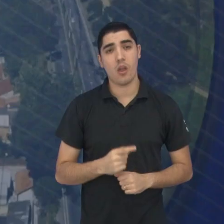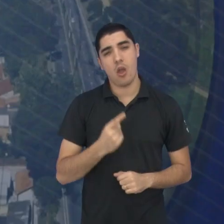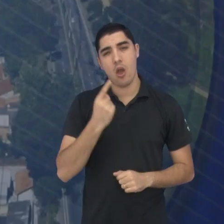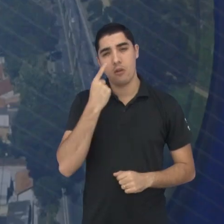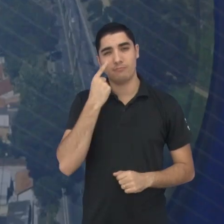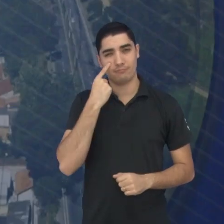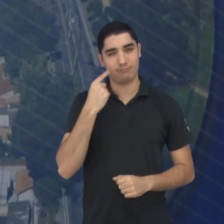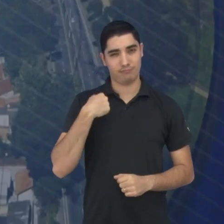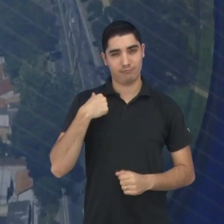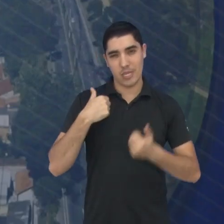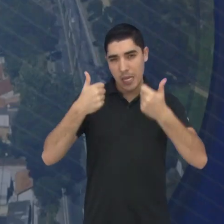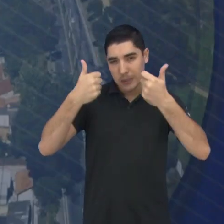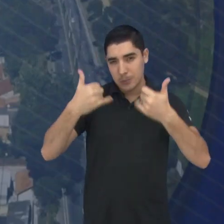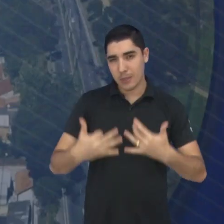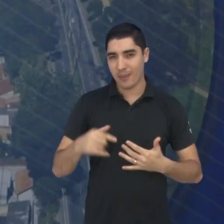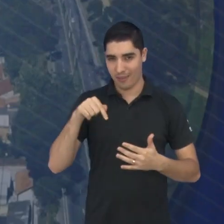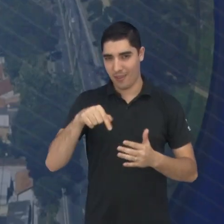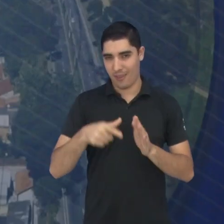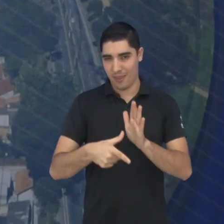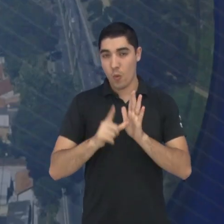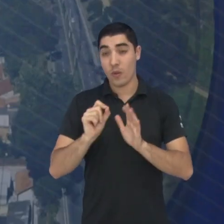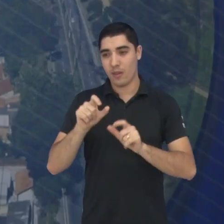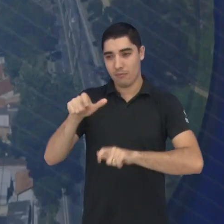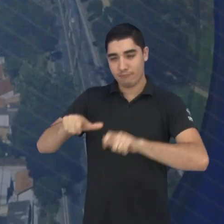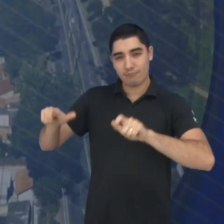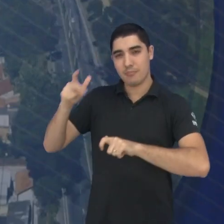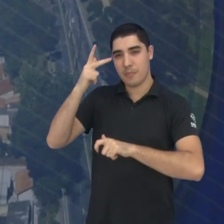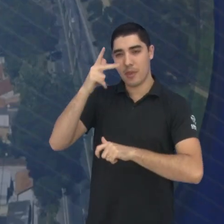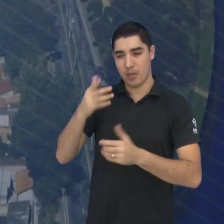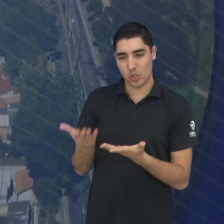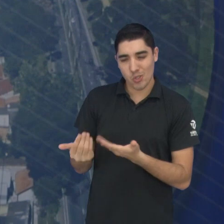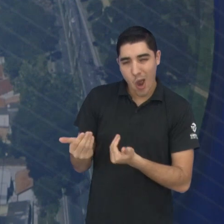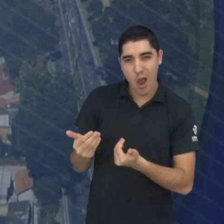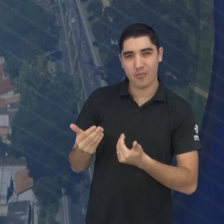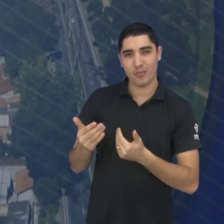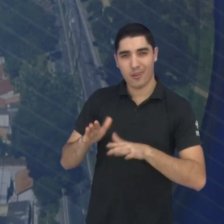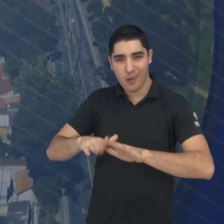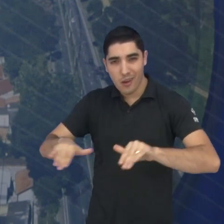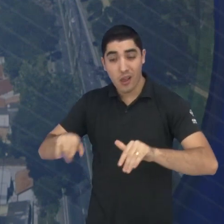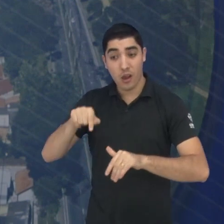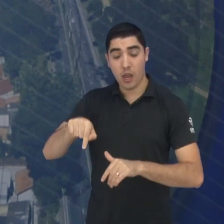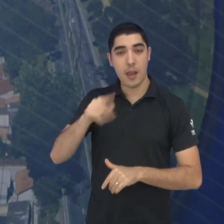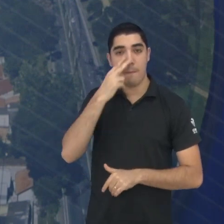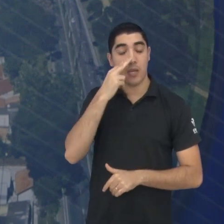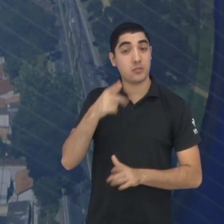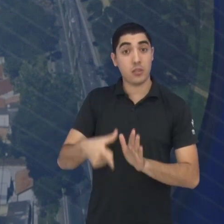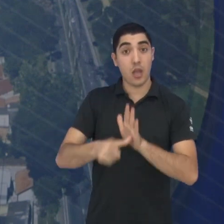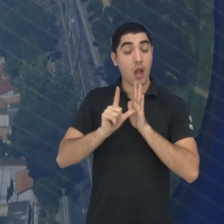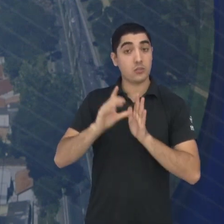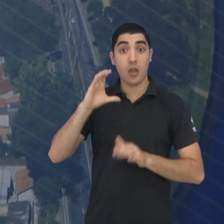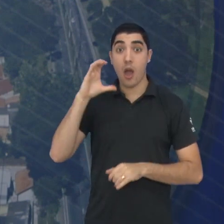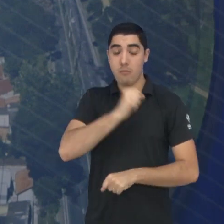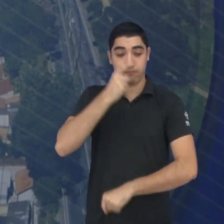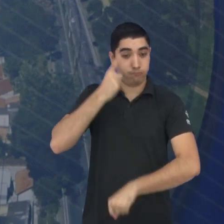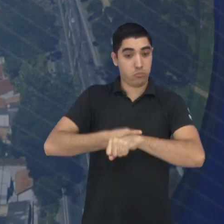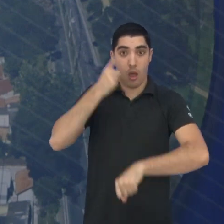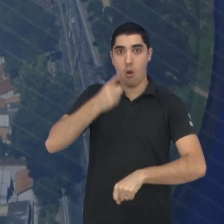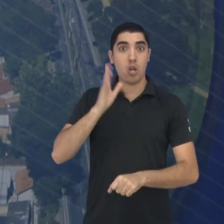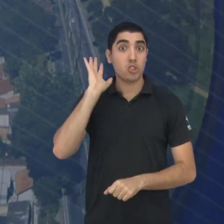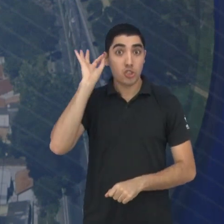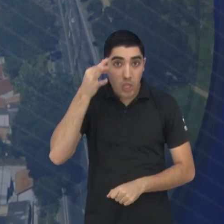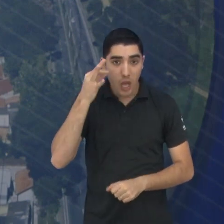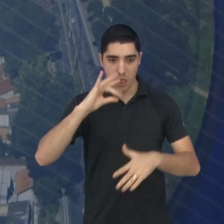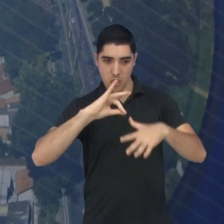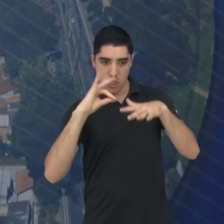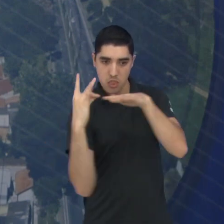sobre essa digitalização que as pessoas, que os mais jovens estão cada vez mais cedo na era das redes sociais,